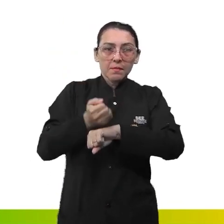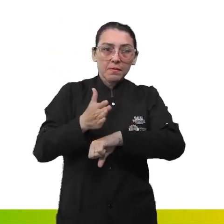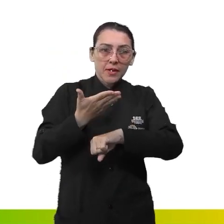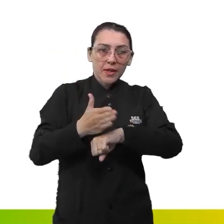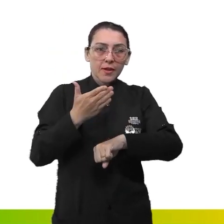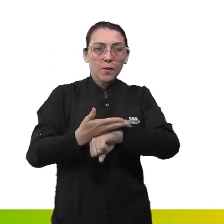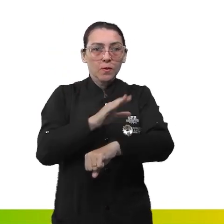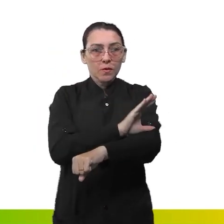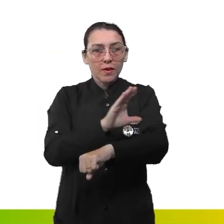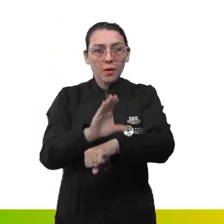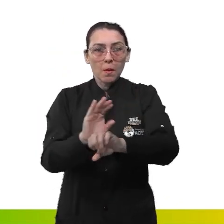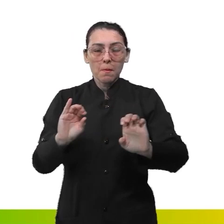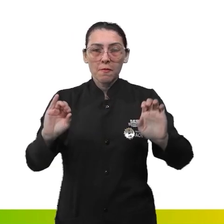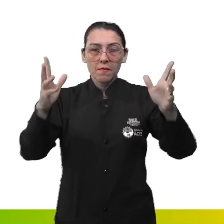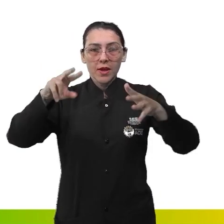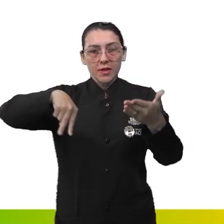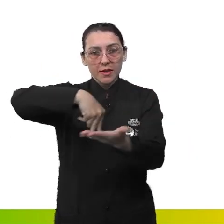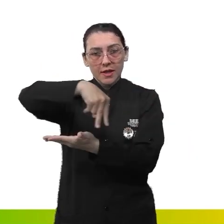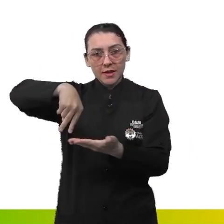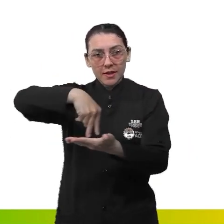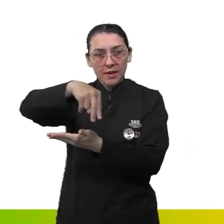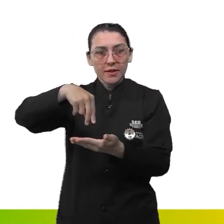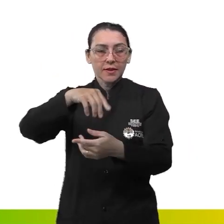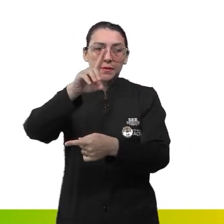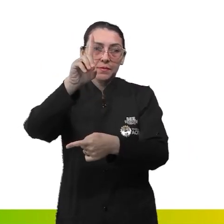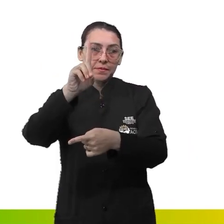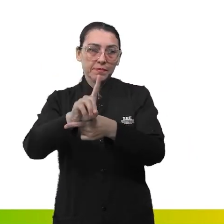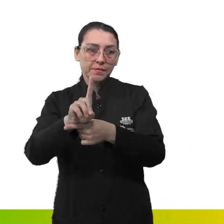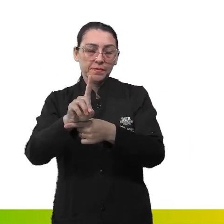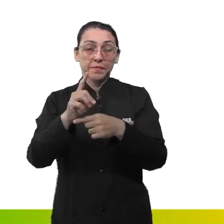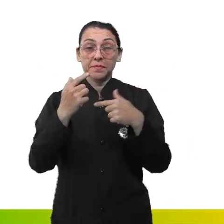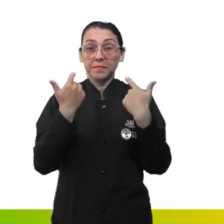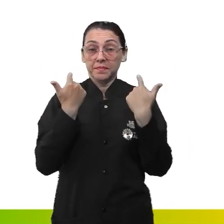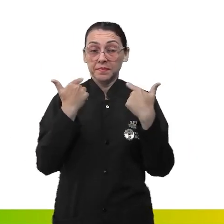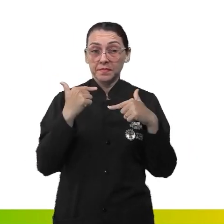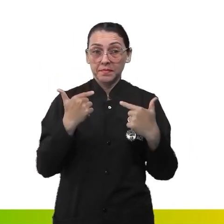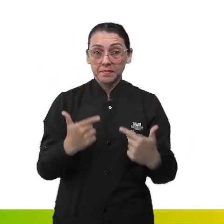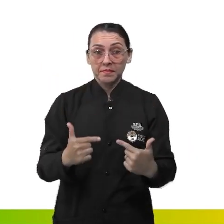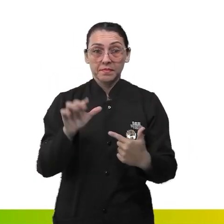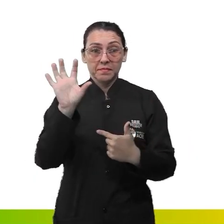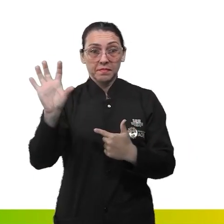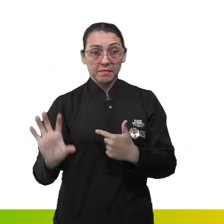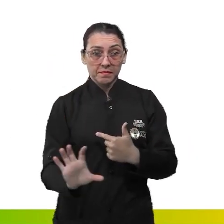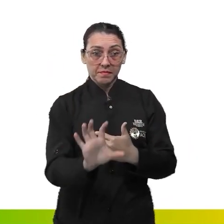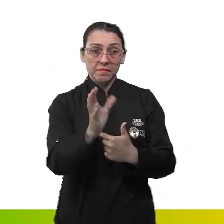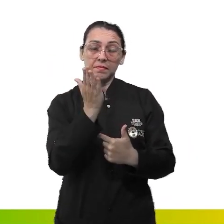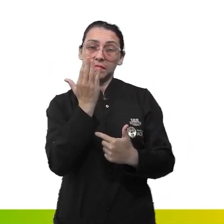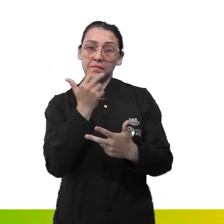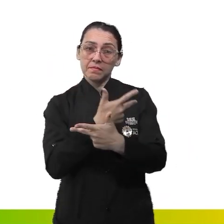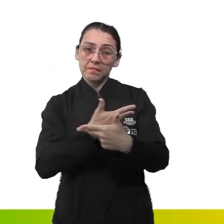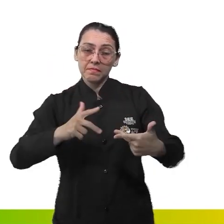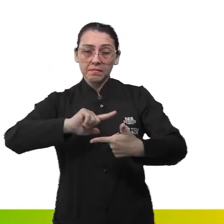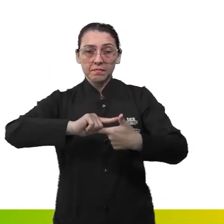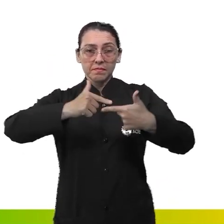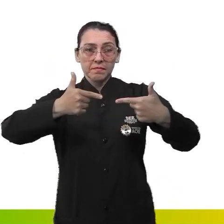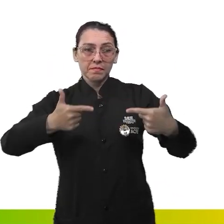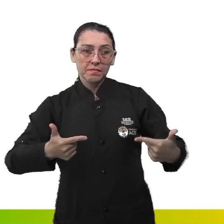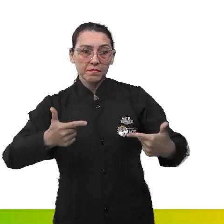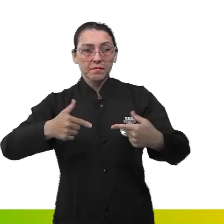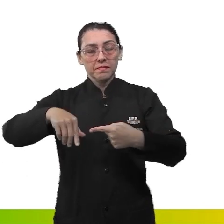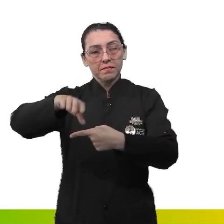e práticas culturais como festas e danças. D, linguagem regional e